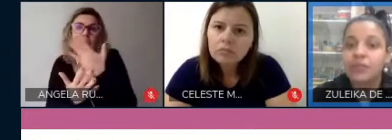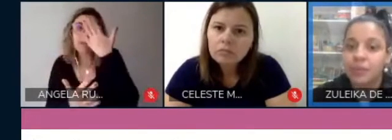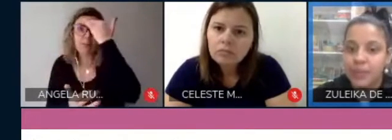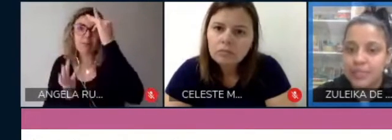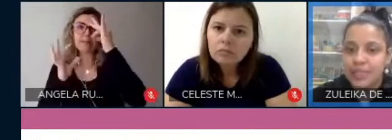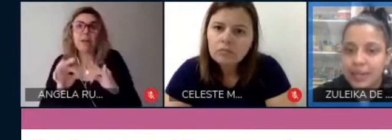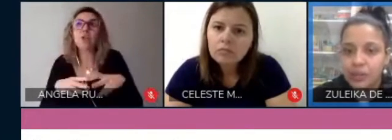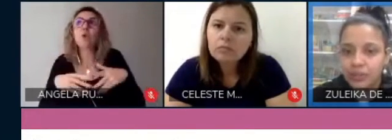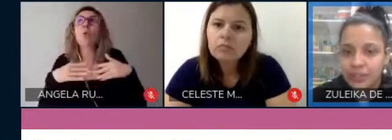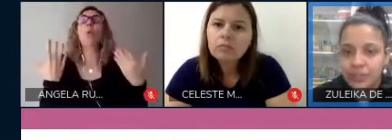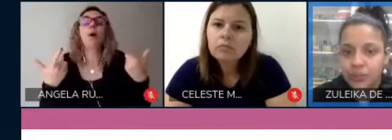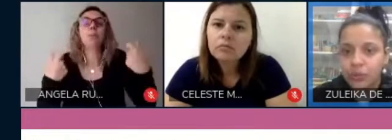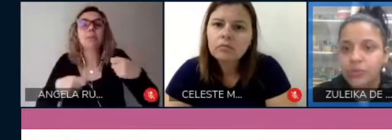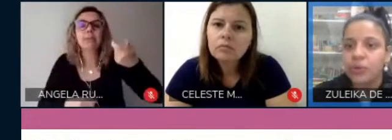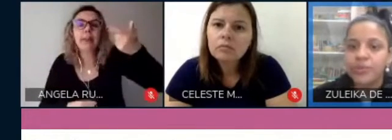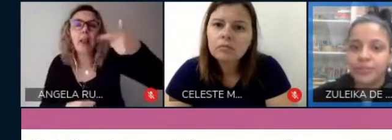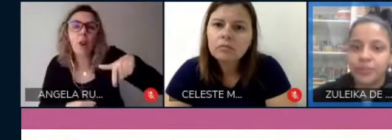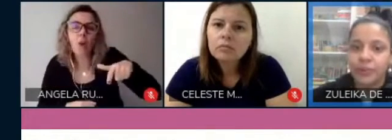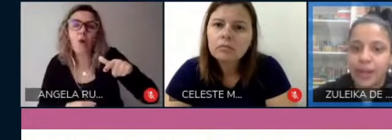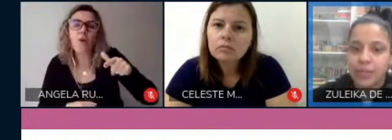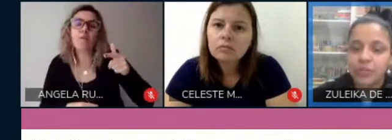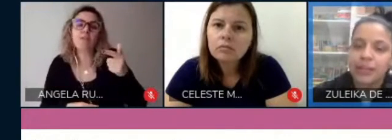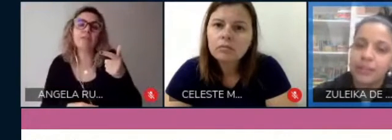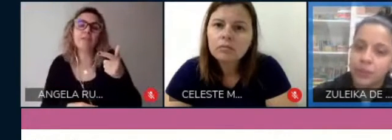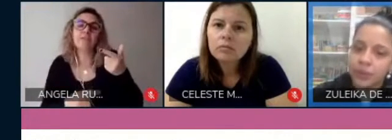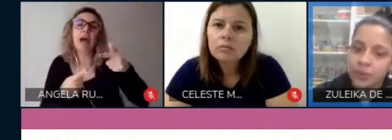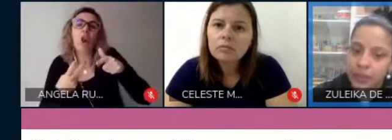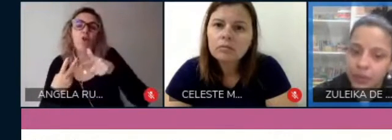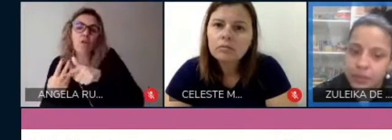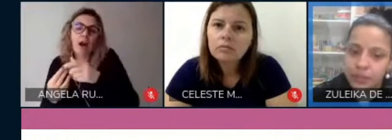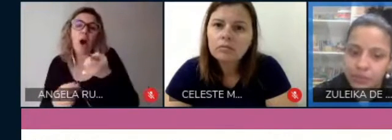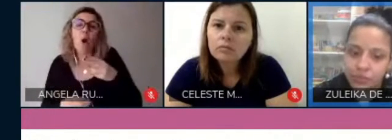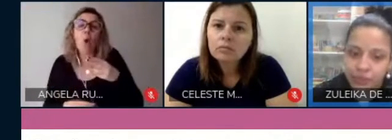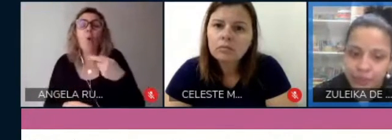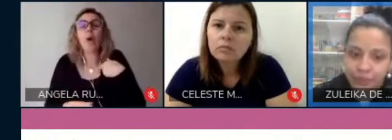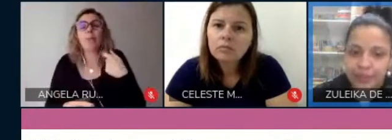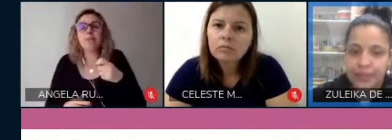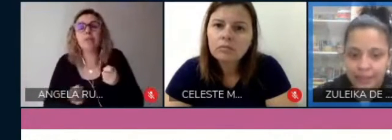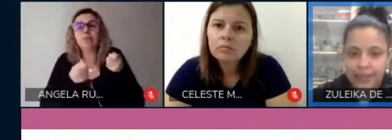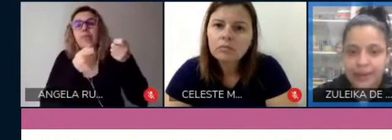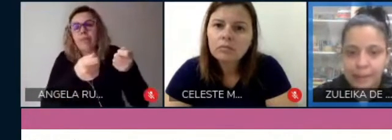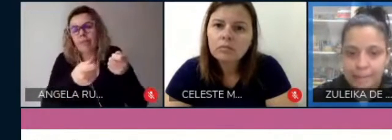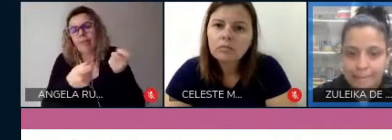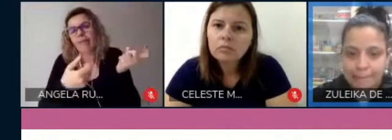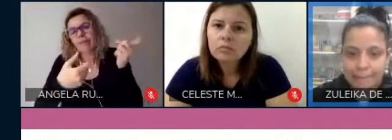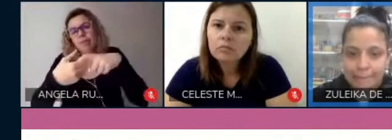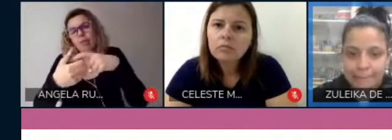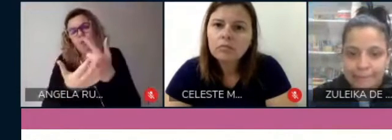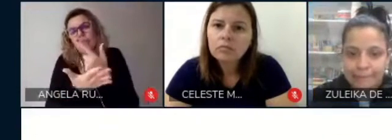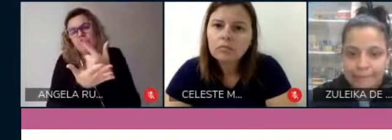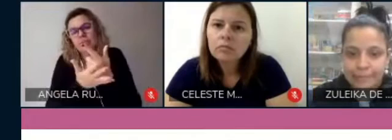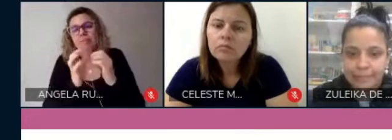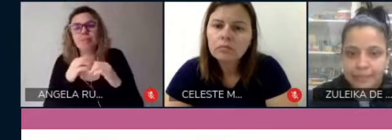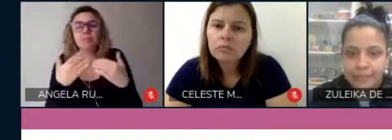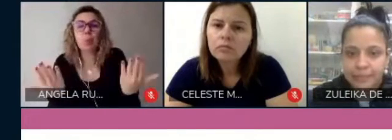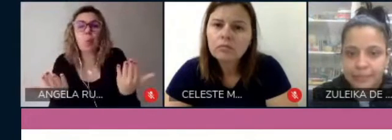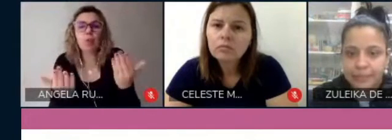saber quando é que eu vou precisar renovar de novo ou, se for o caso, até quando eu tenho que devolver. Tá?